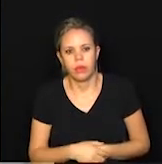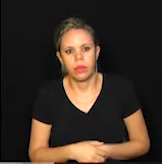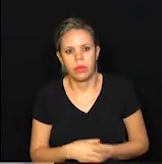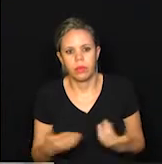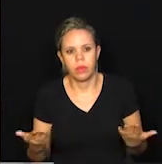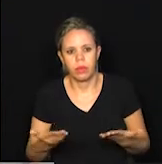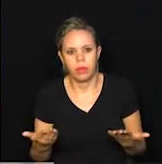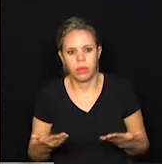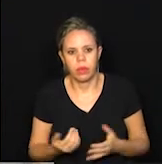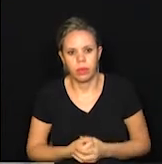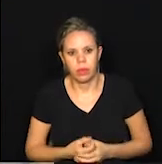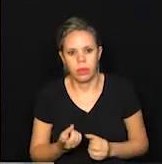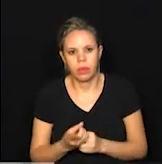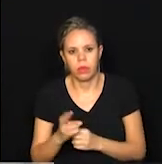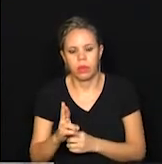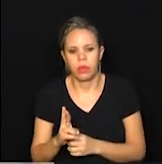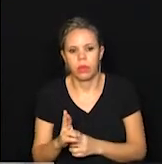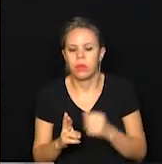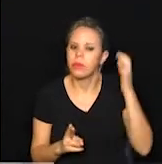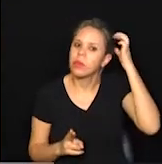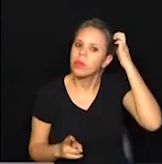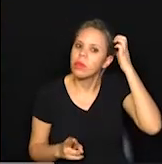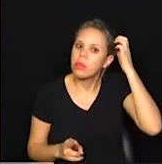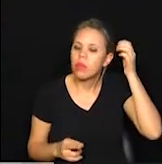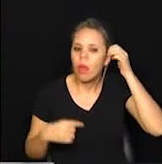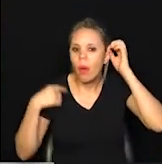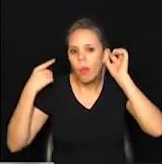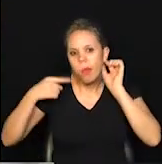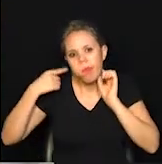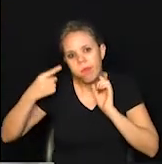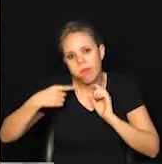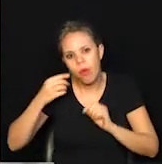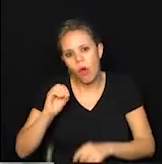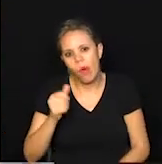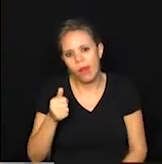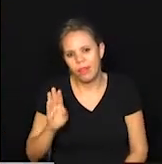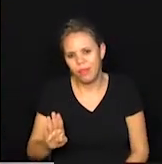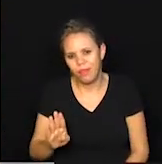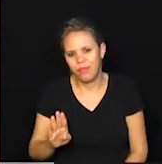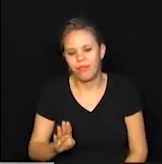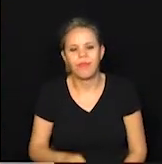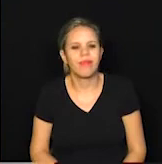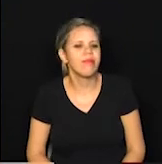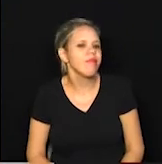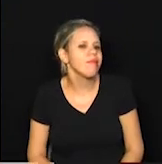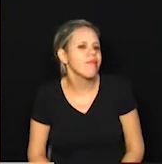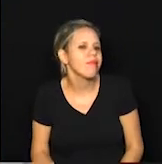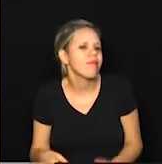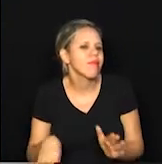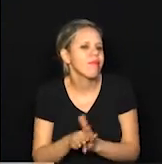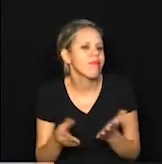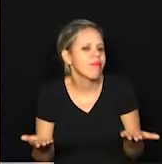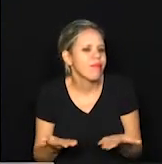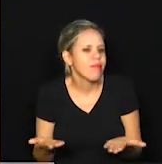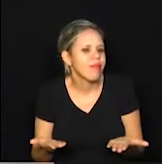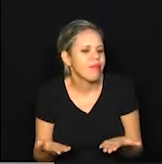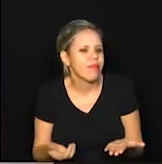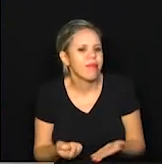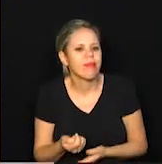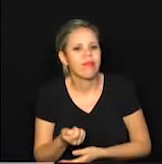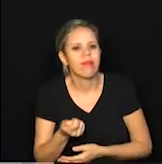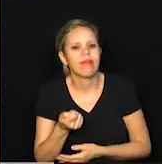agora, doutor, vai ser advogado com a OAB. Então, agora que ele está chegando, eu estou